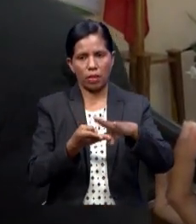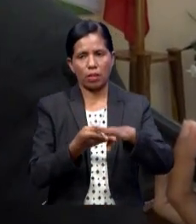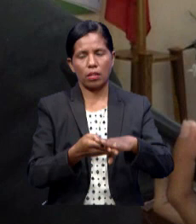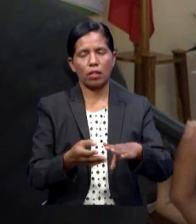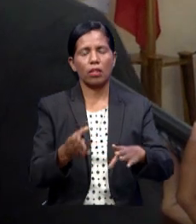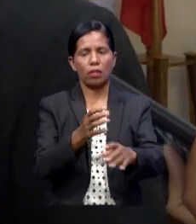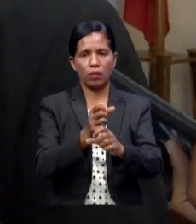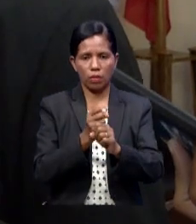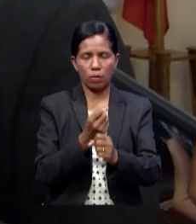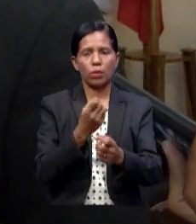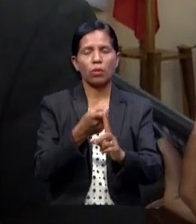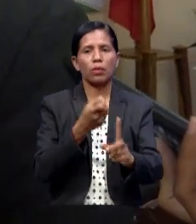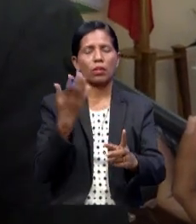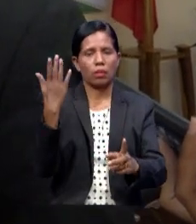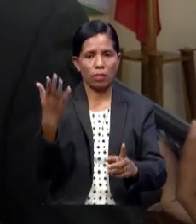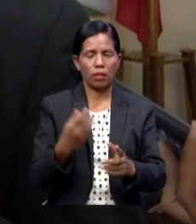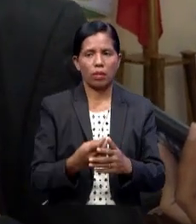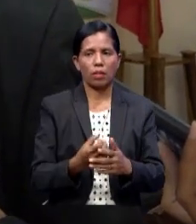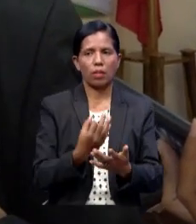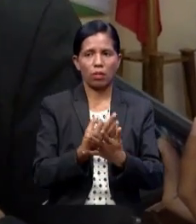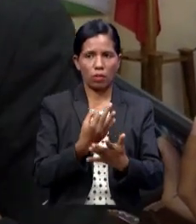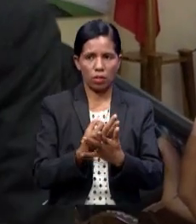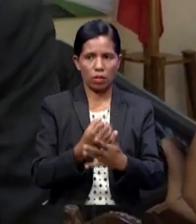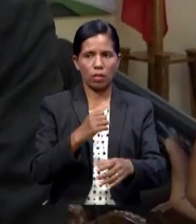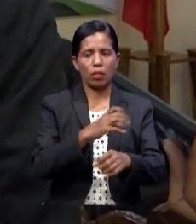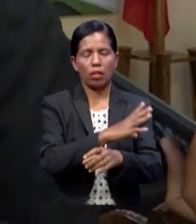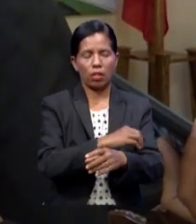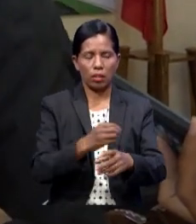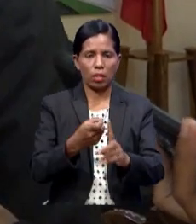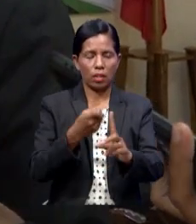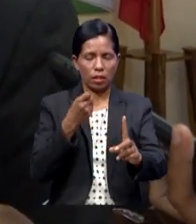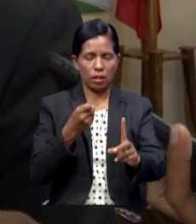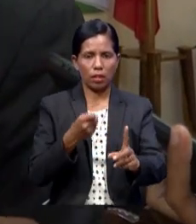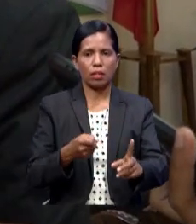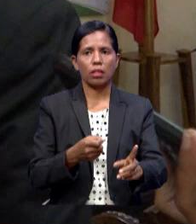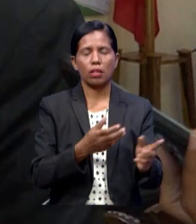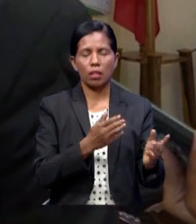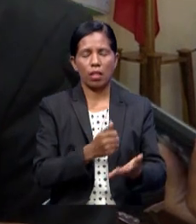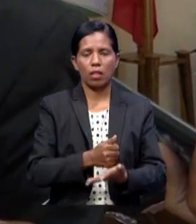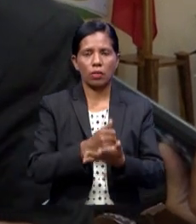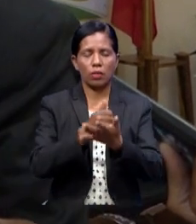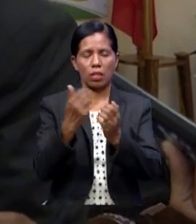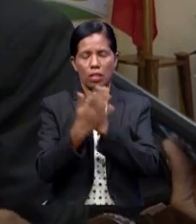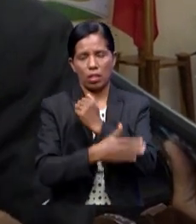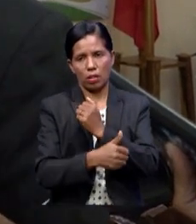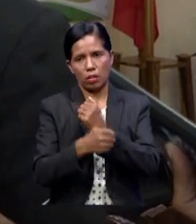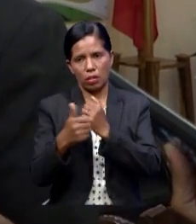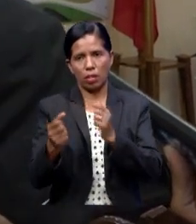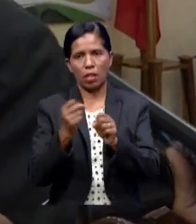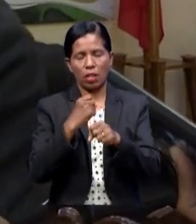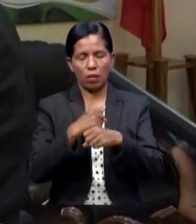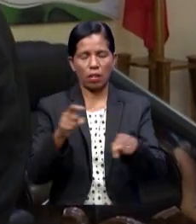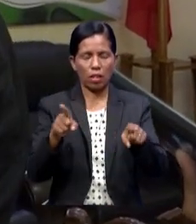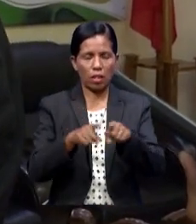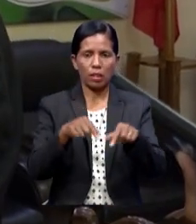Senabá. E o Fundo Monetário Internacional sempre costuma orientar raiz e ir até que tem Halo Nesnabá, né?